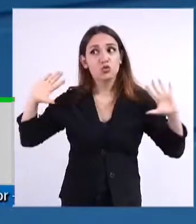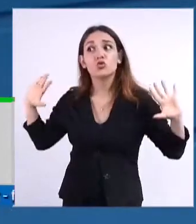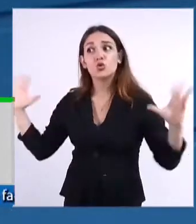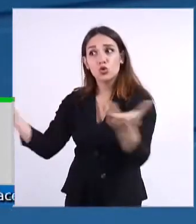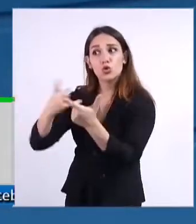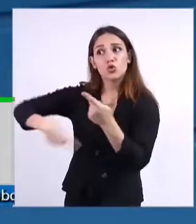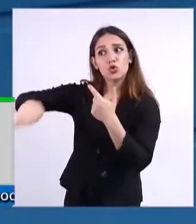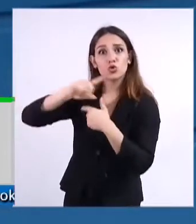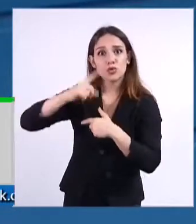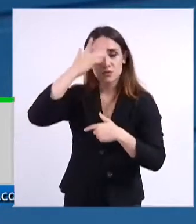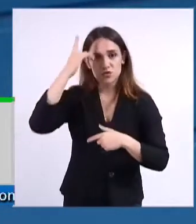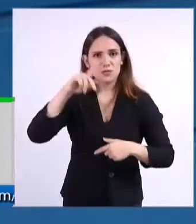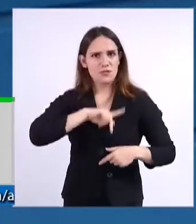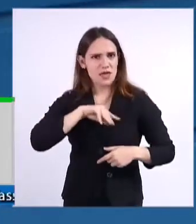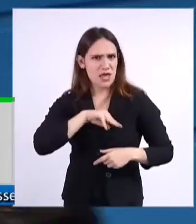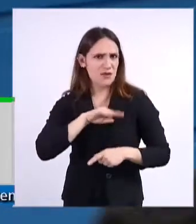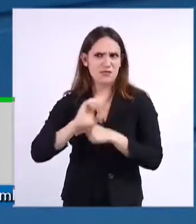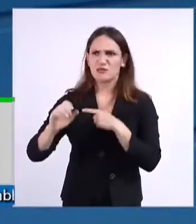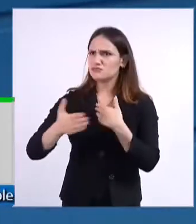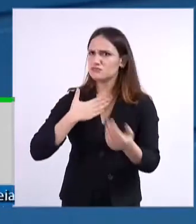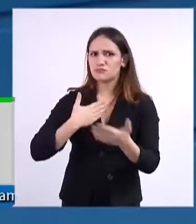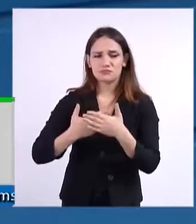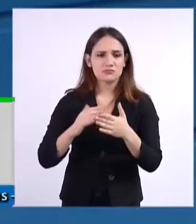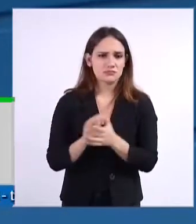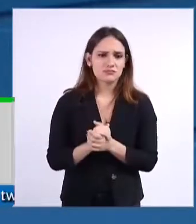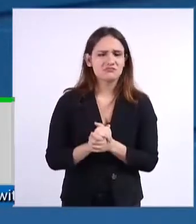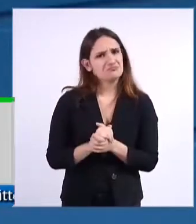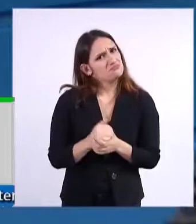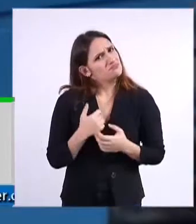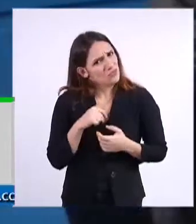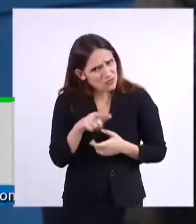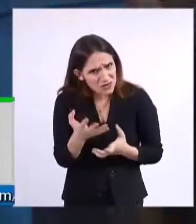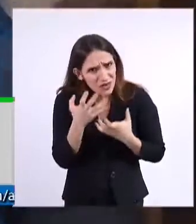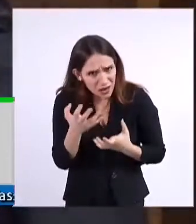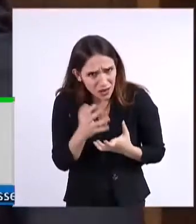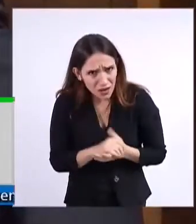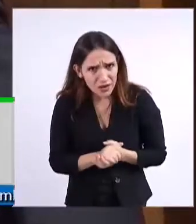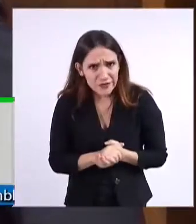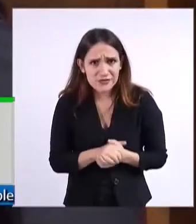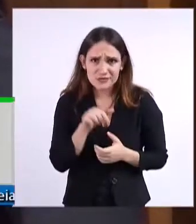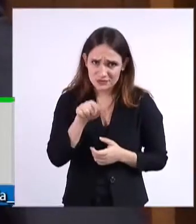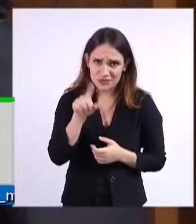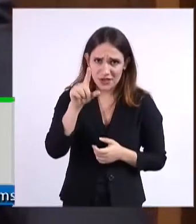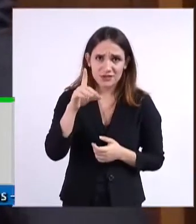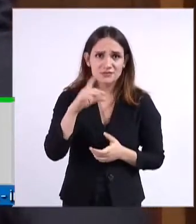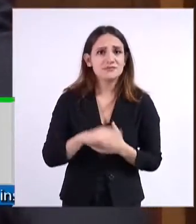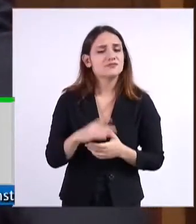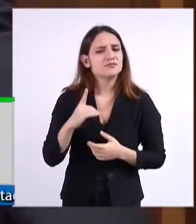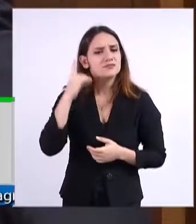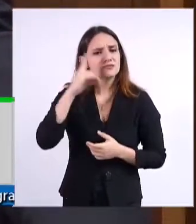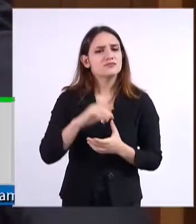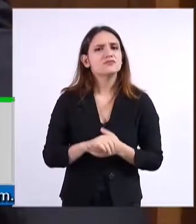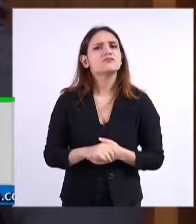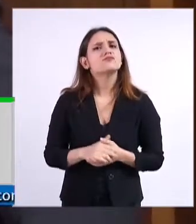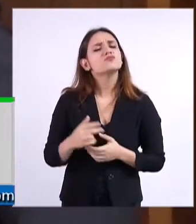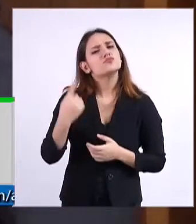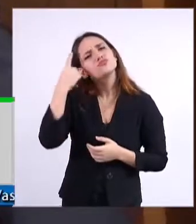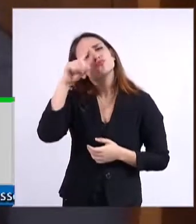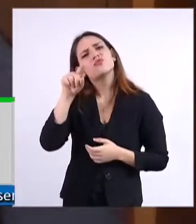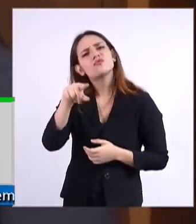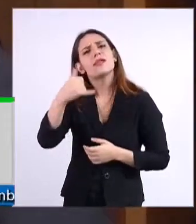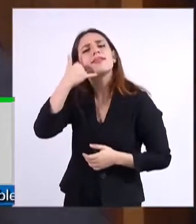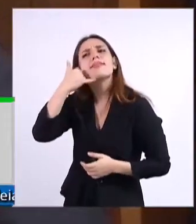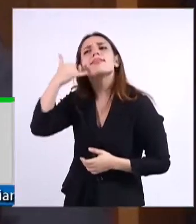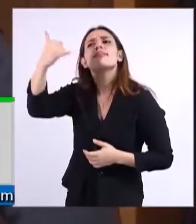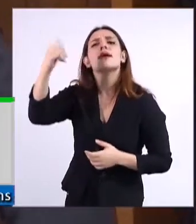militares e também estaduais. Você gostaria, deputado Pedro Kemp, o senhor, de um dia ligar para a polícia ou